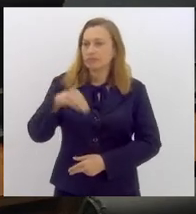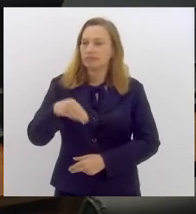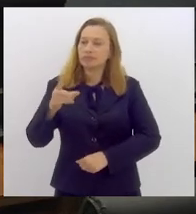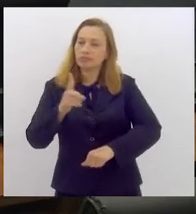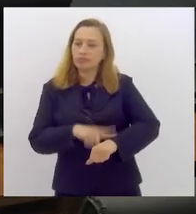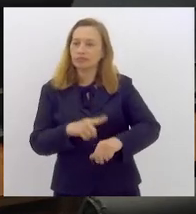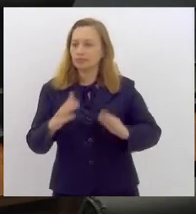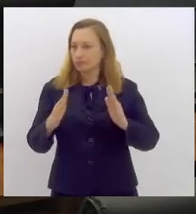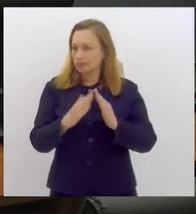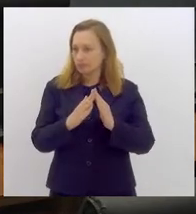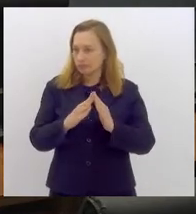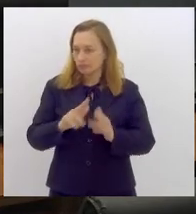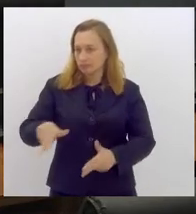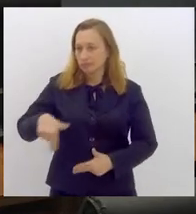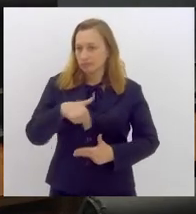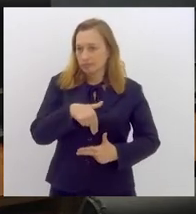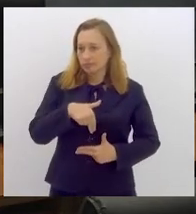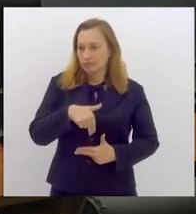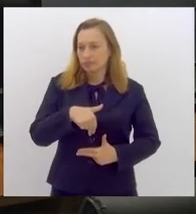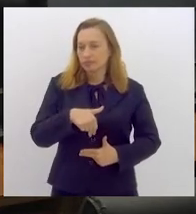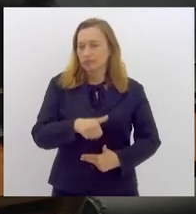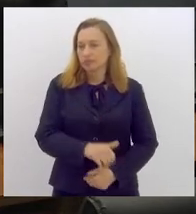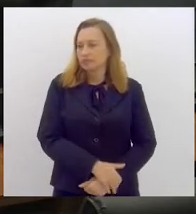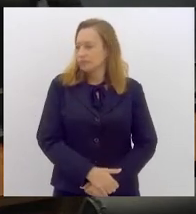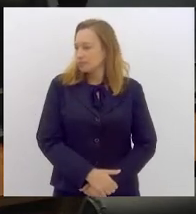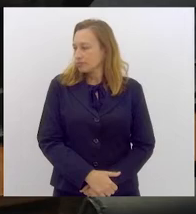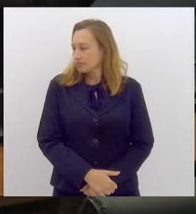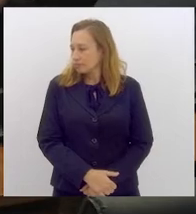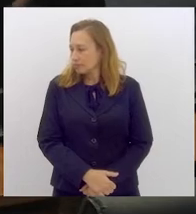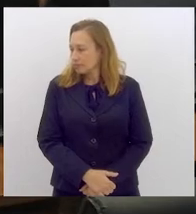10 minutos regimentais.